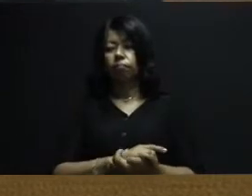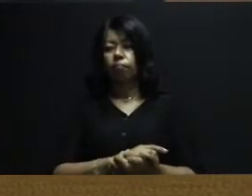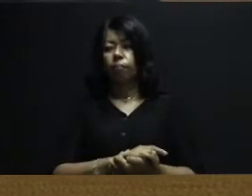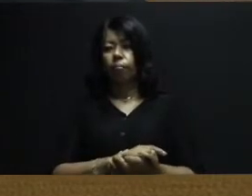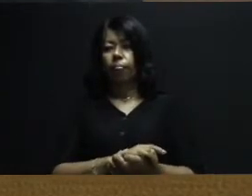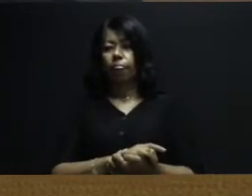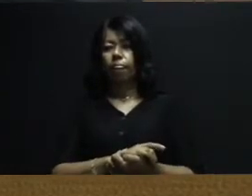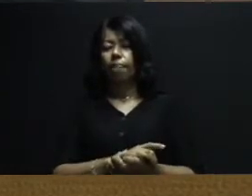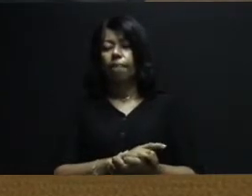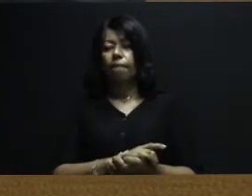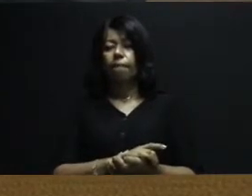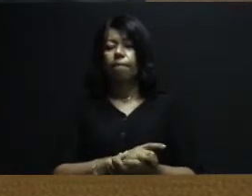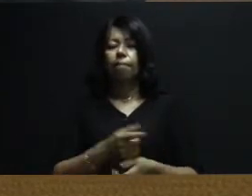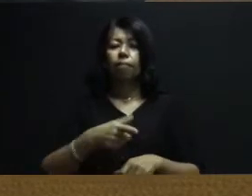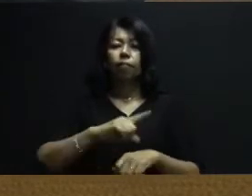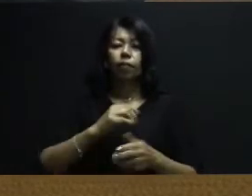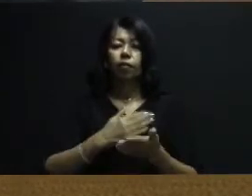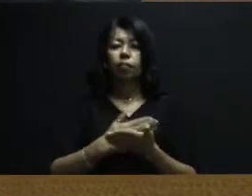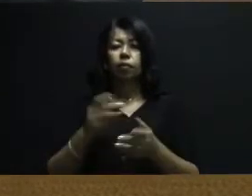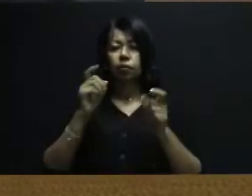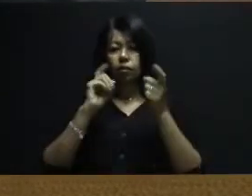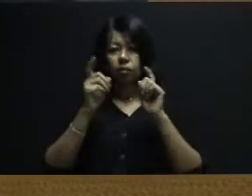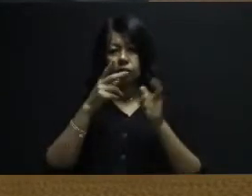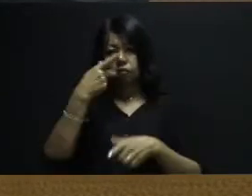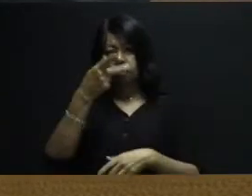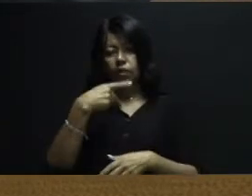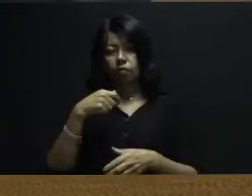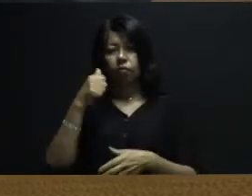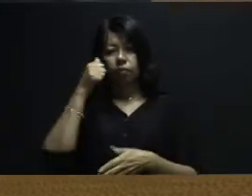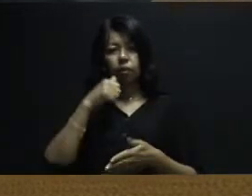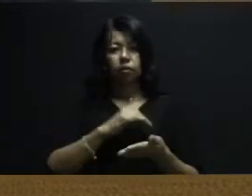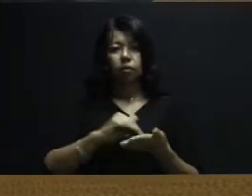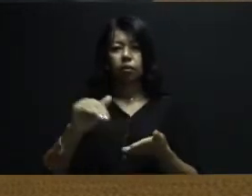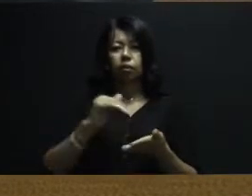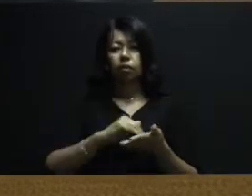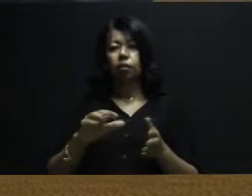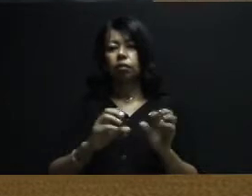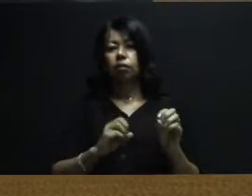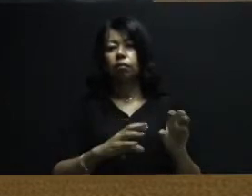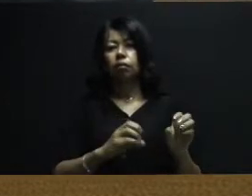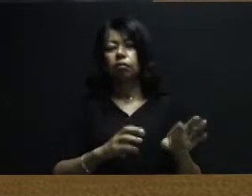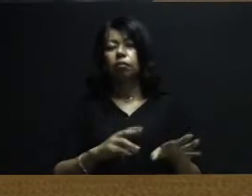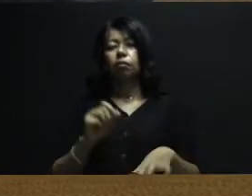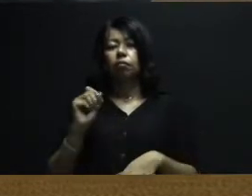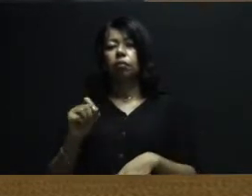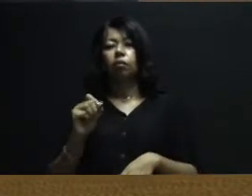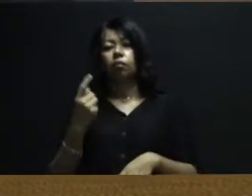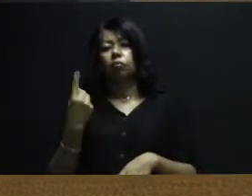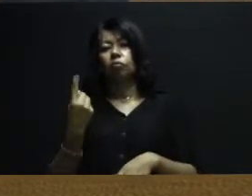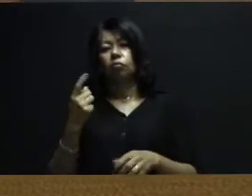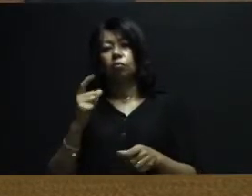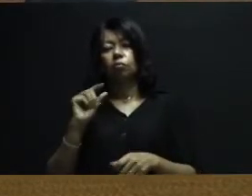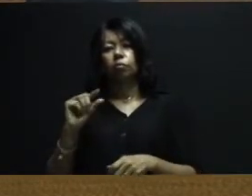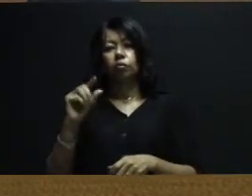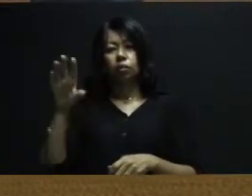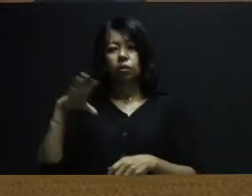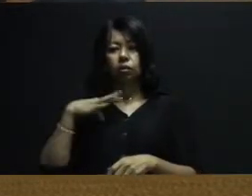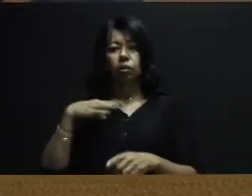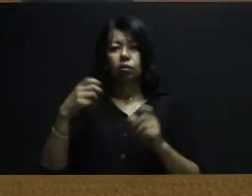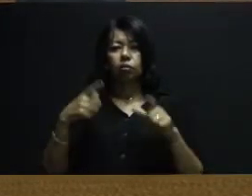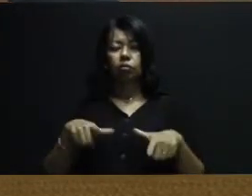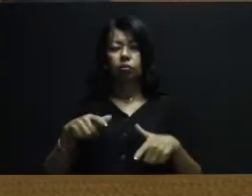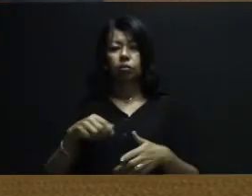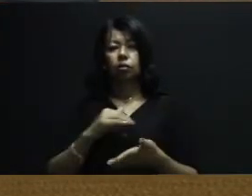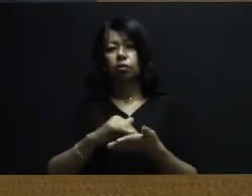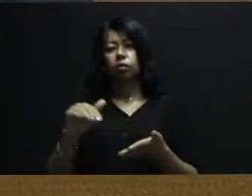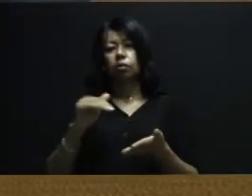Antes de nós começarmos a sessão, eu falava com a secretária de Educação, que é um dos poucos municípios onde a Secretaria